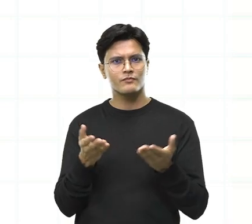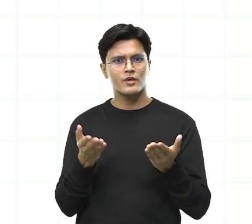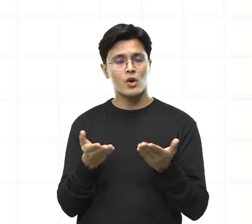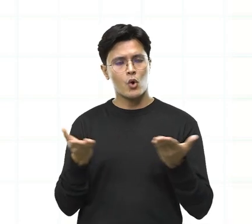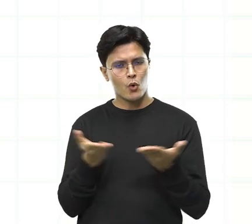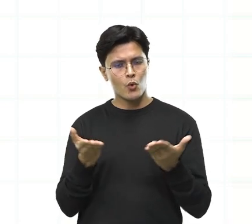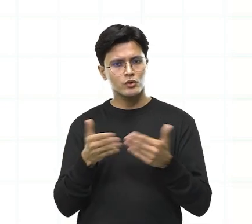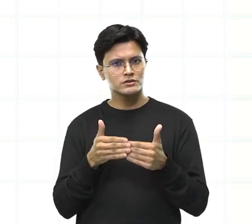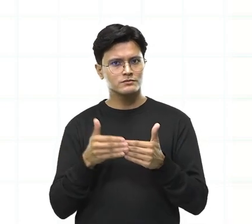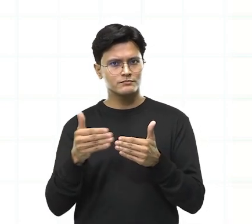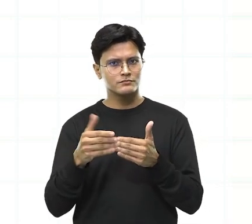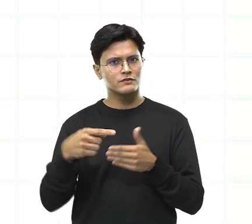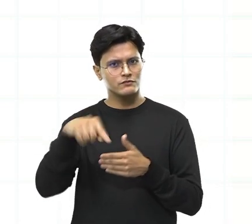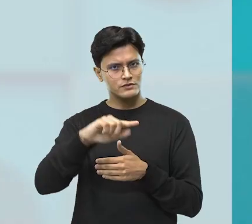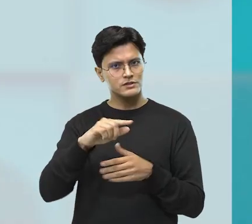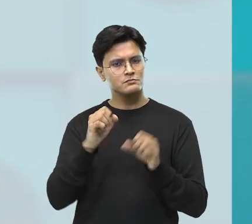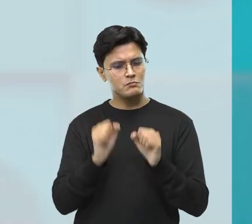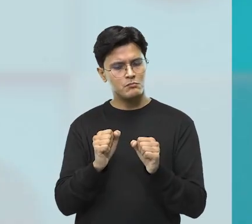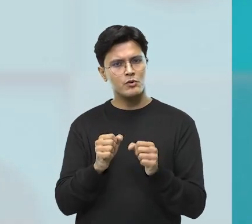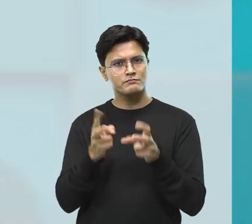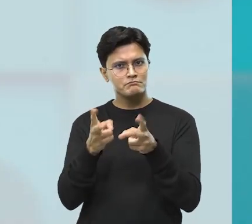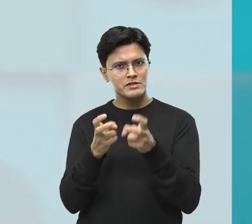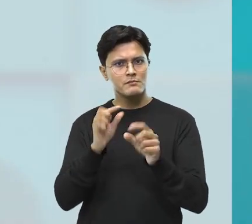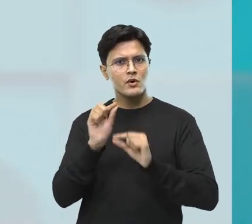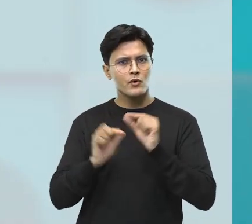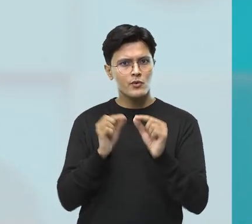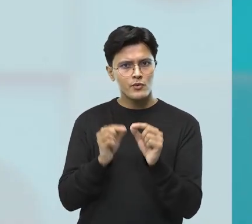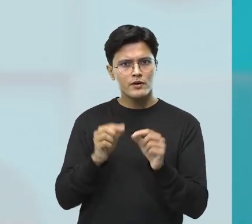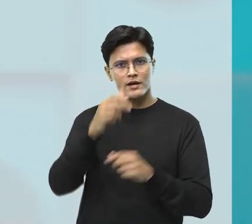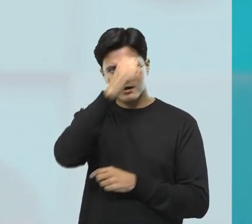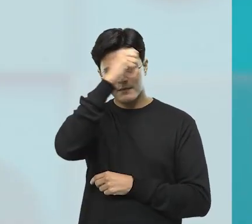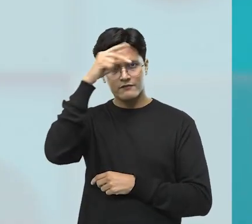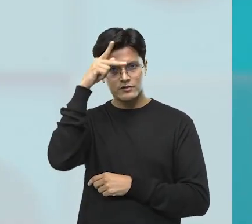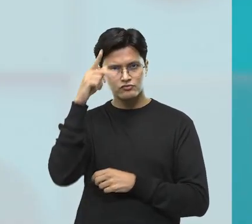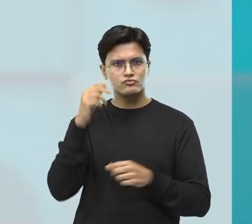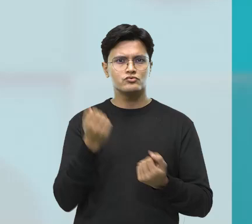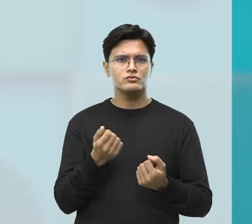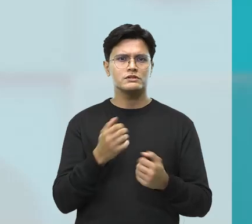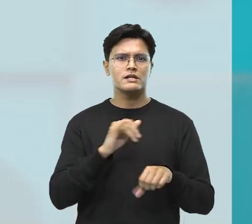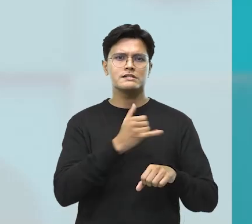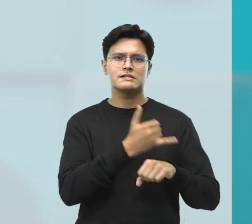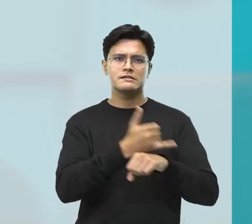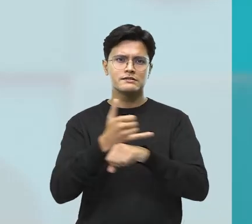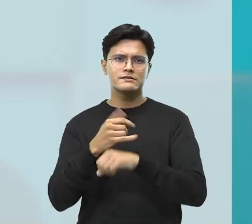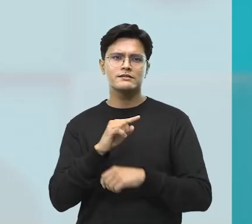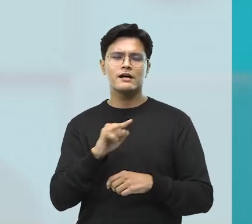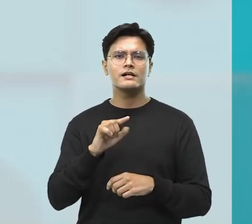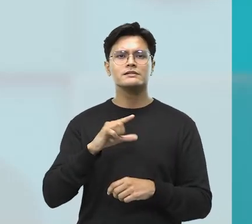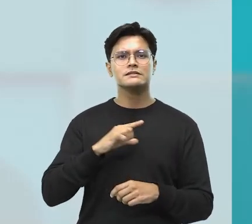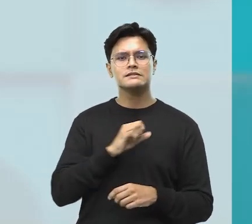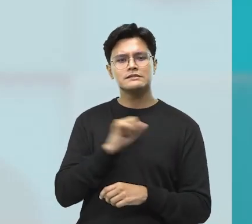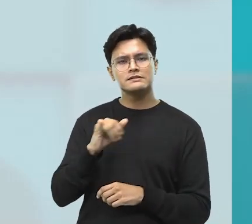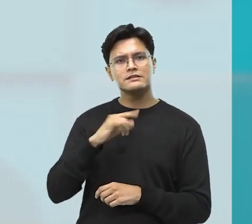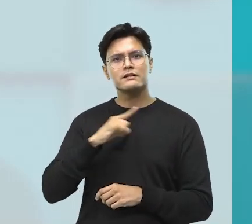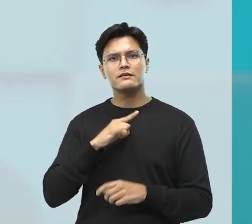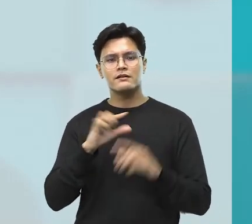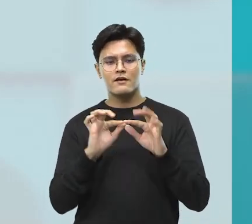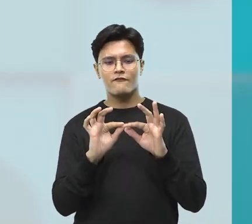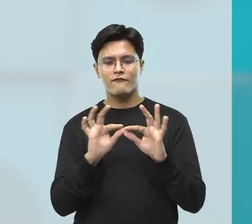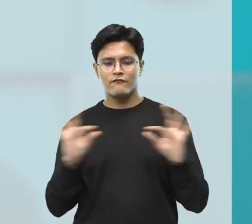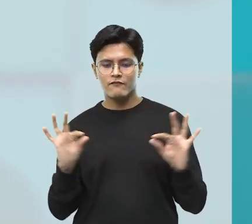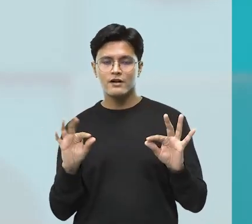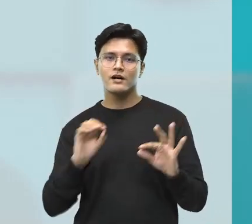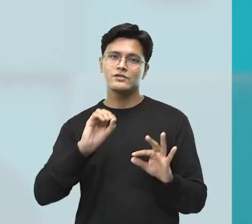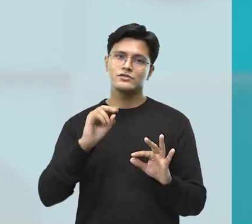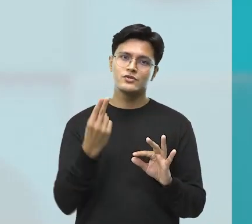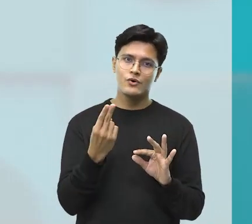hoje, né, observem aí nas prefeituras das cidades, né, por onde vocês passarem, esse slogan, né, se tem ali um slogan, se tem um